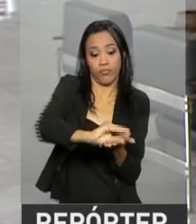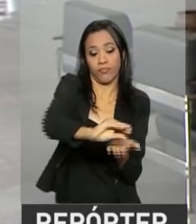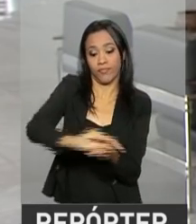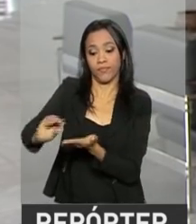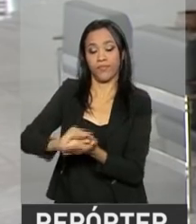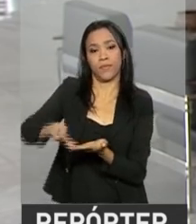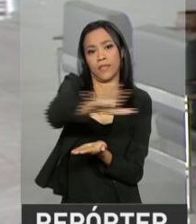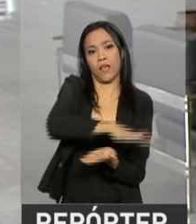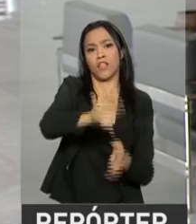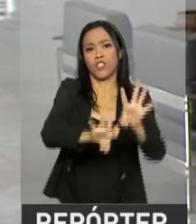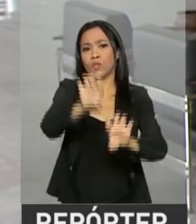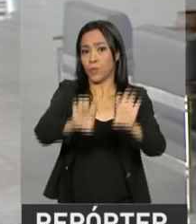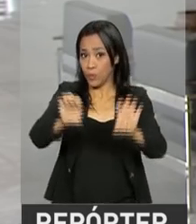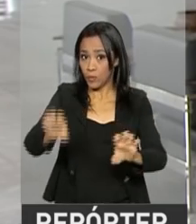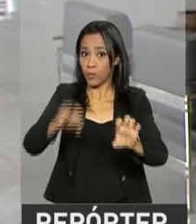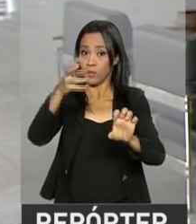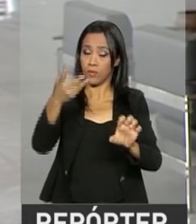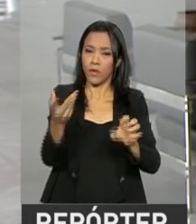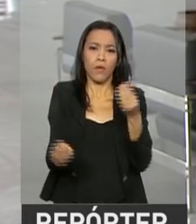de infraestrutura,